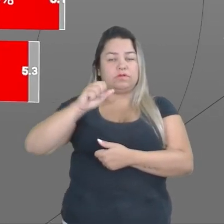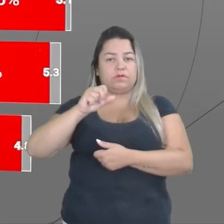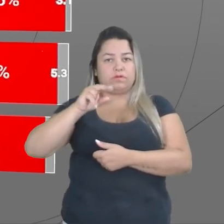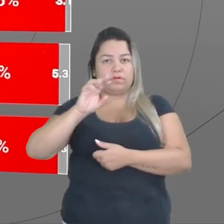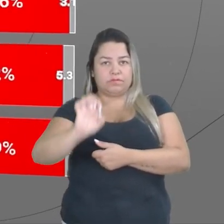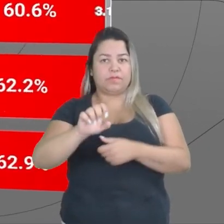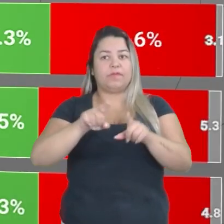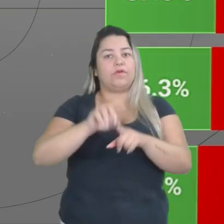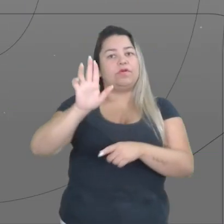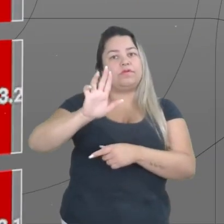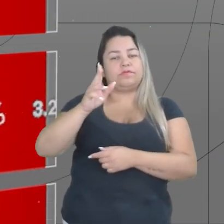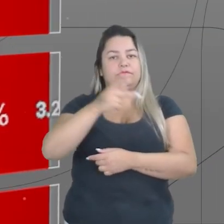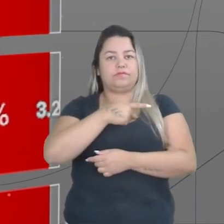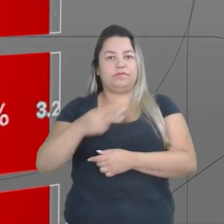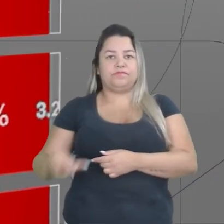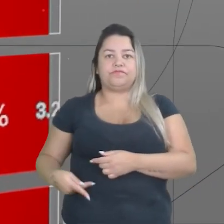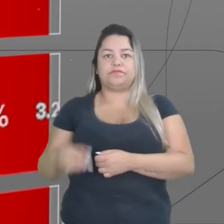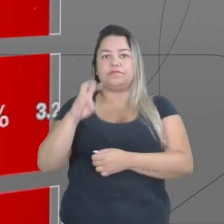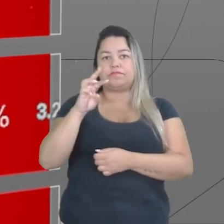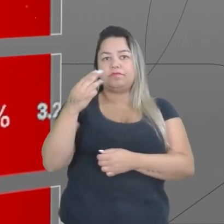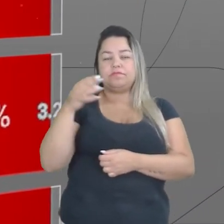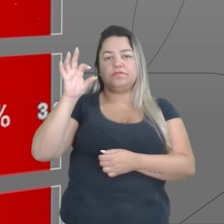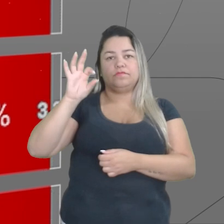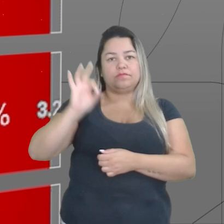e da Guiana. O presidente Lula aparece com